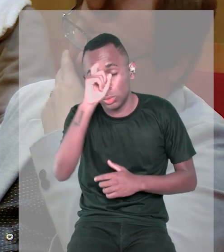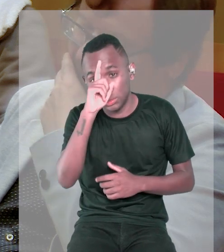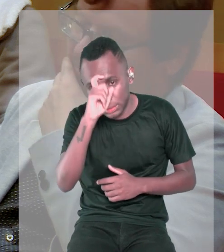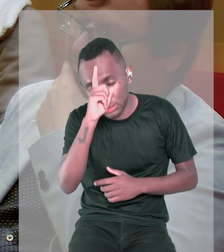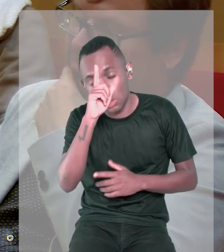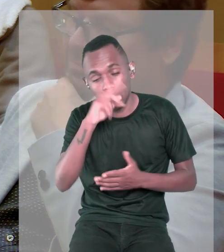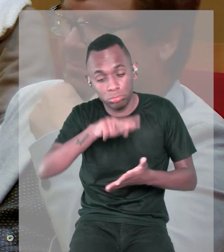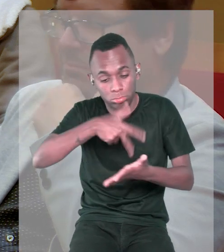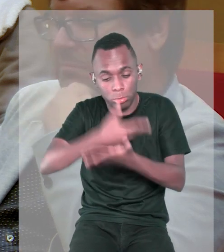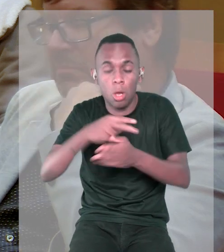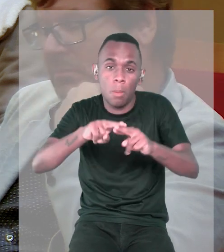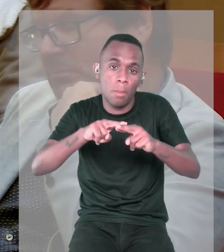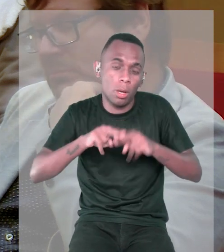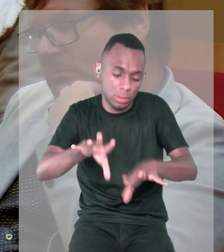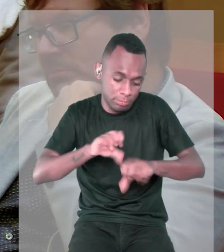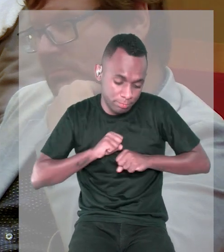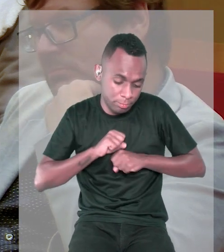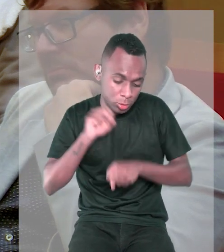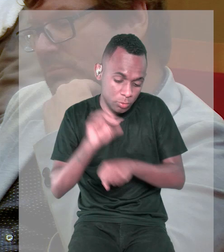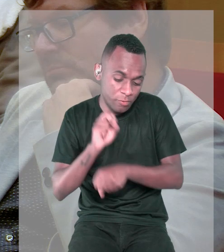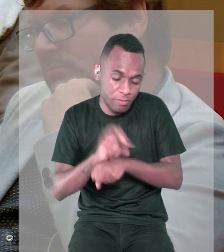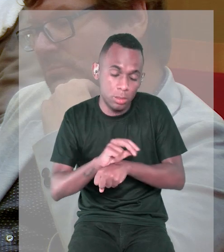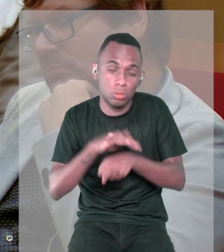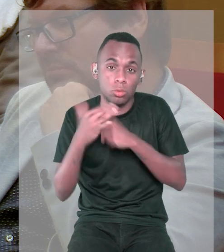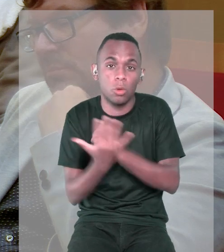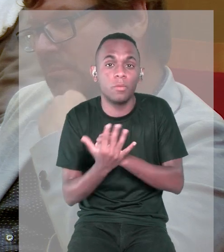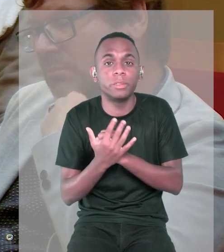Logo quando ele sai do hospital em que ficara internado com Covid.